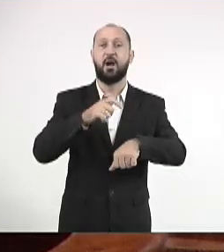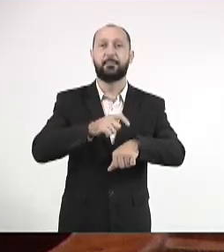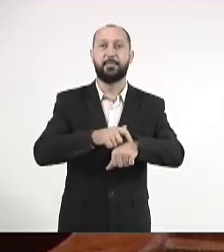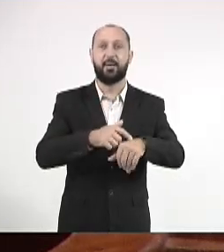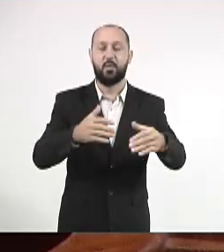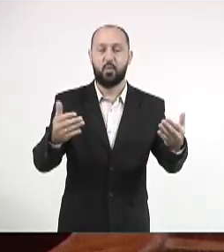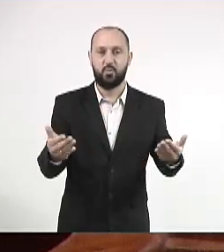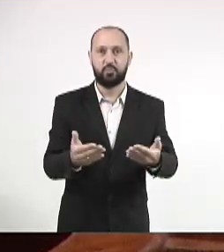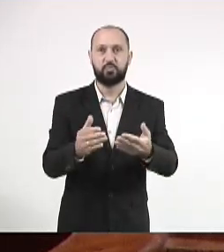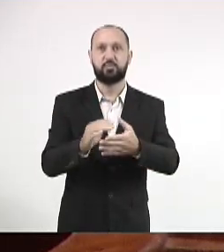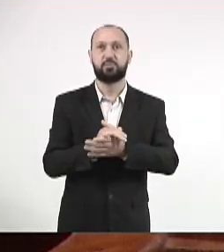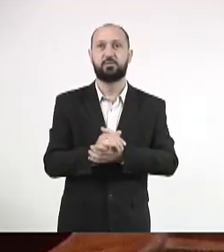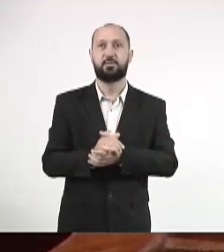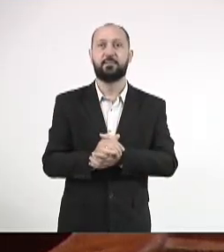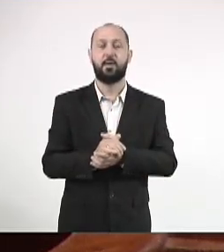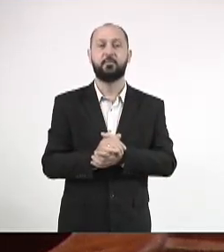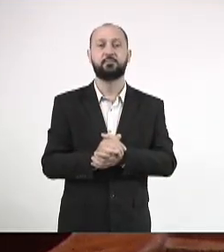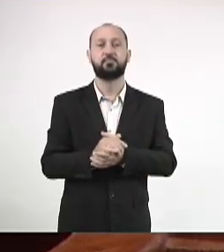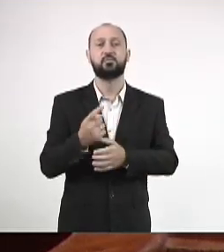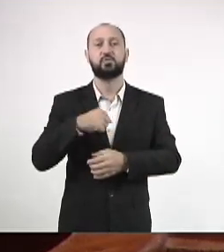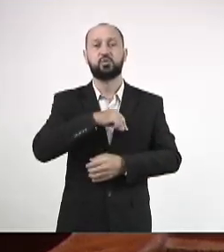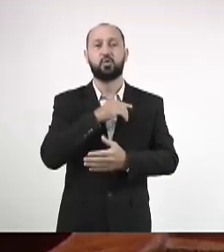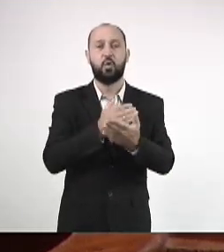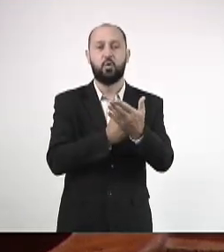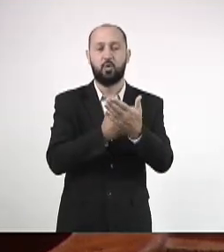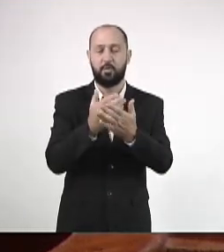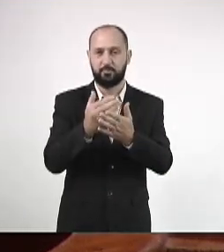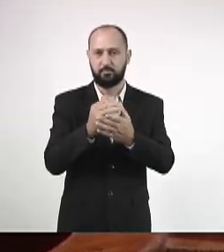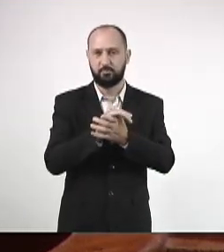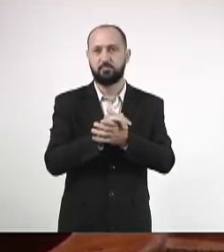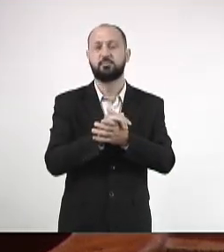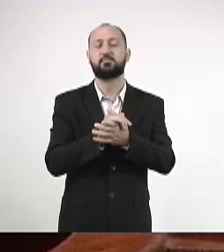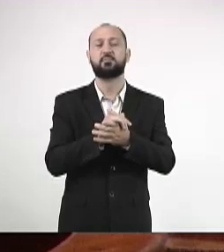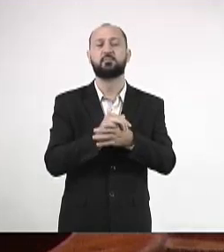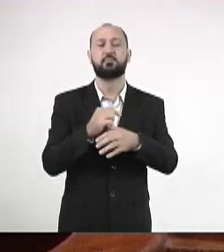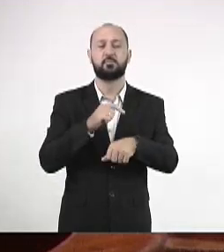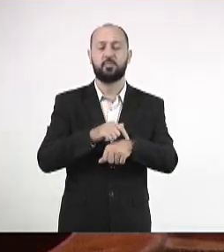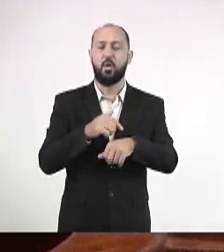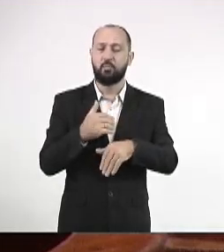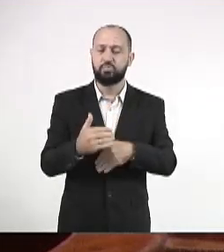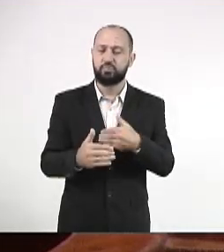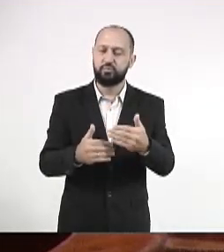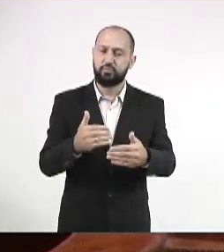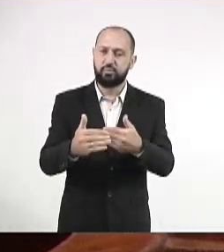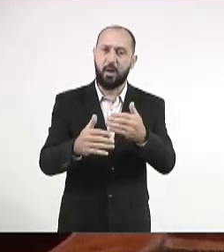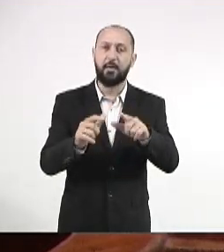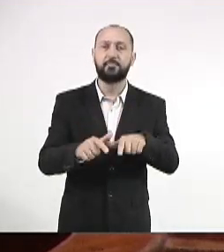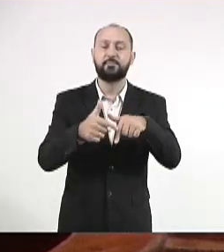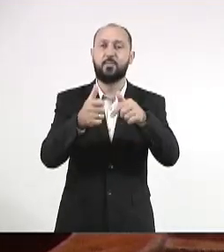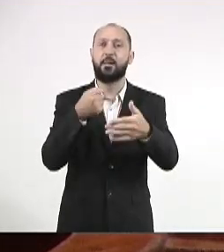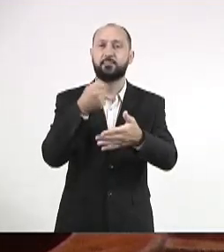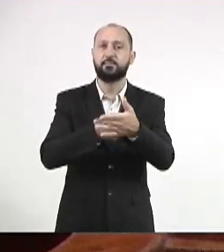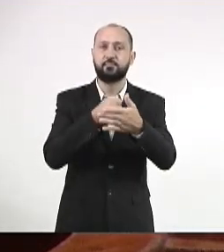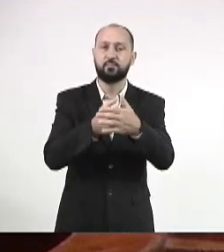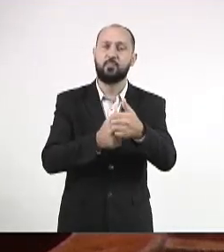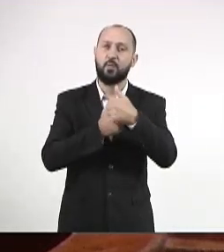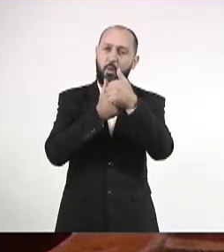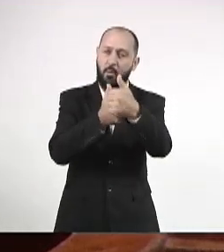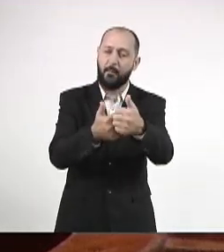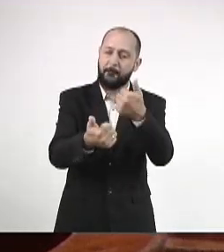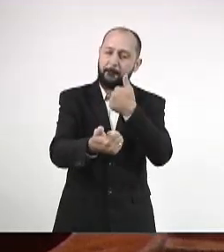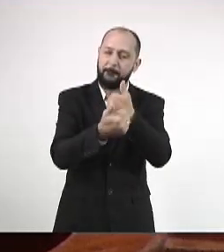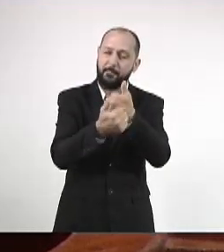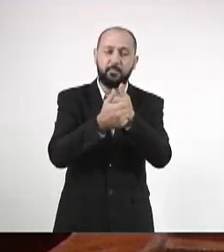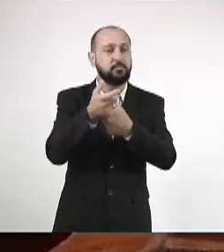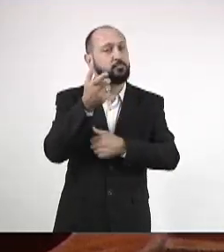momento. Nós vivenciamos, em todo esse processo, em todas essas lutas, eu sempre acompanhei isso muito de